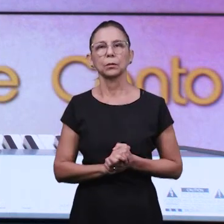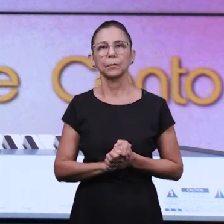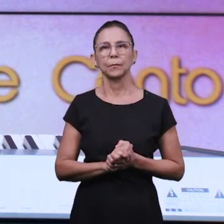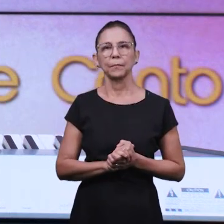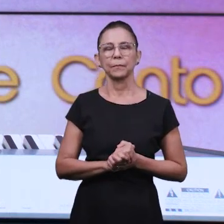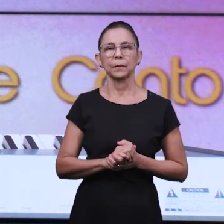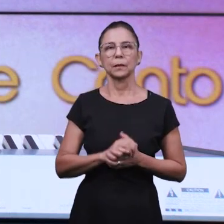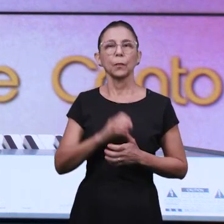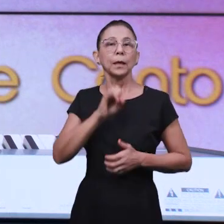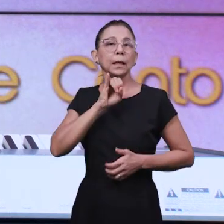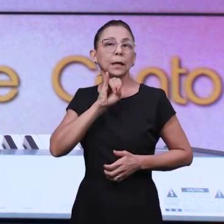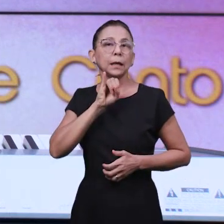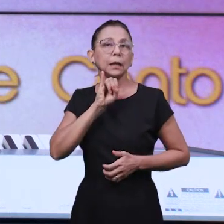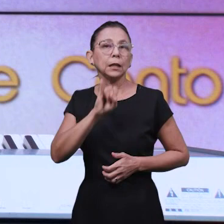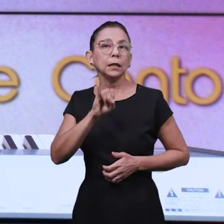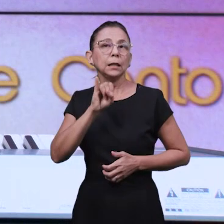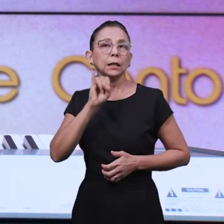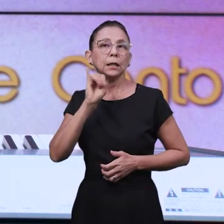não i.